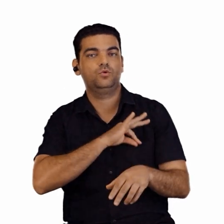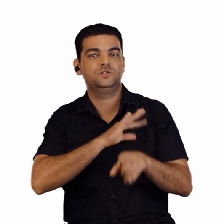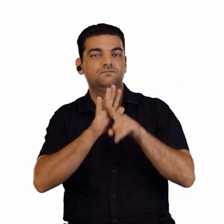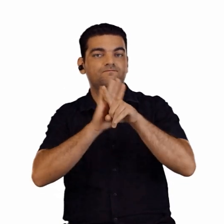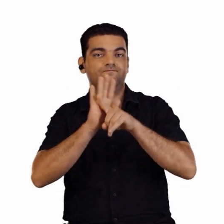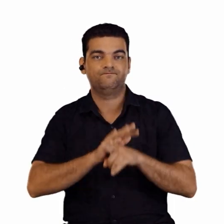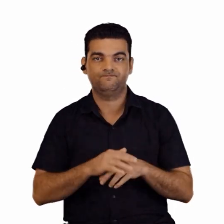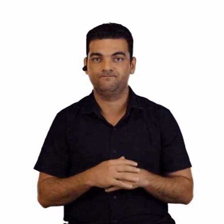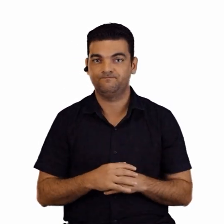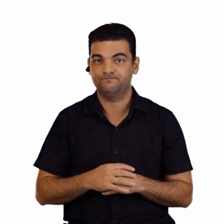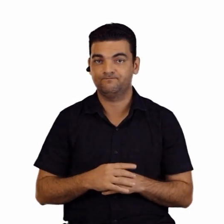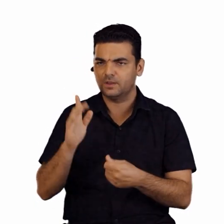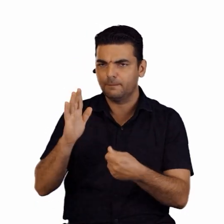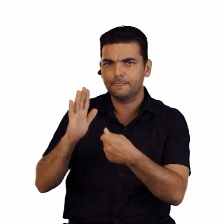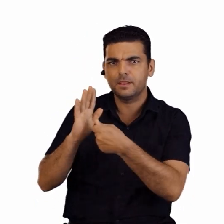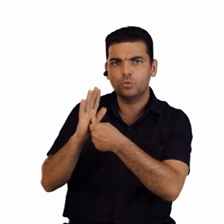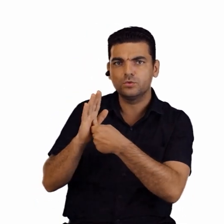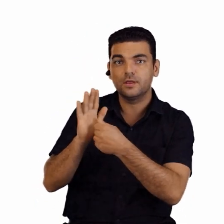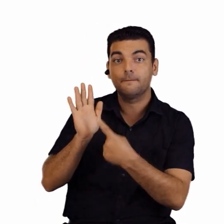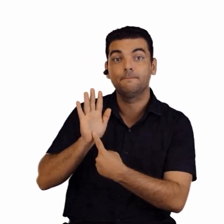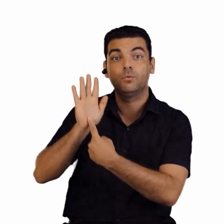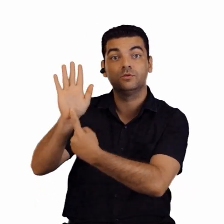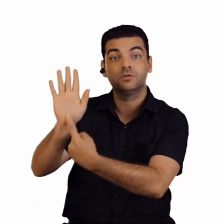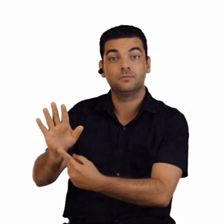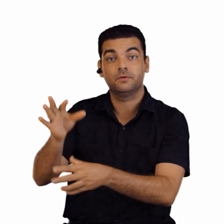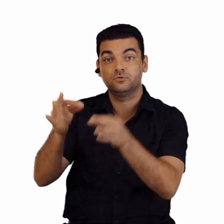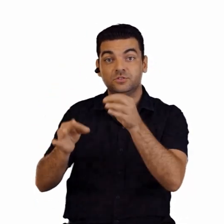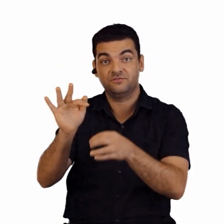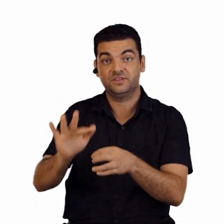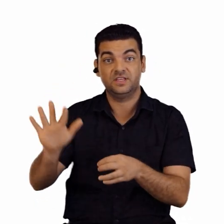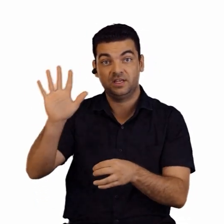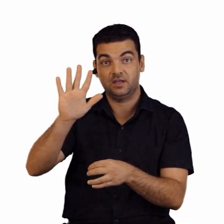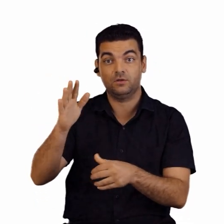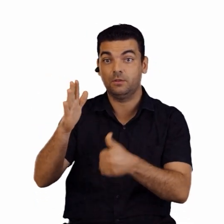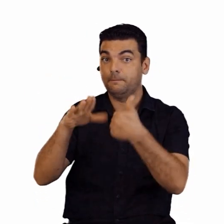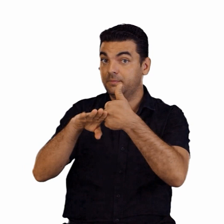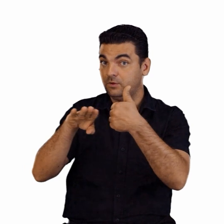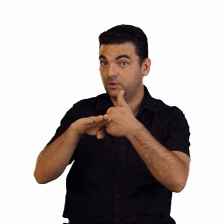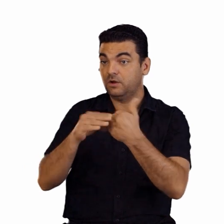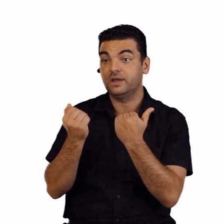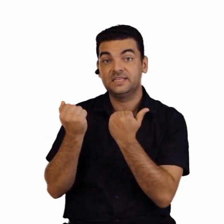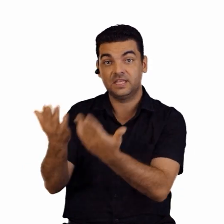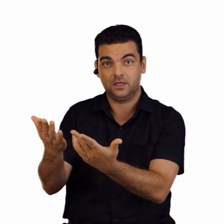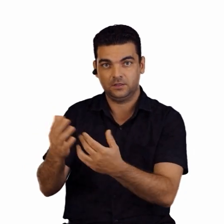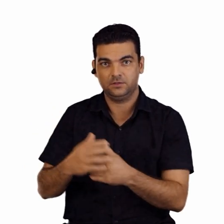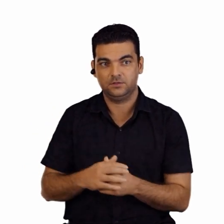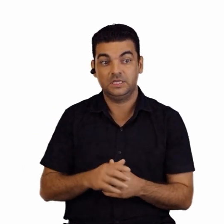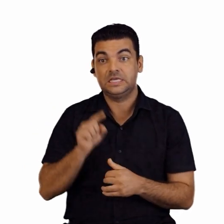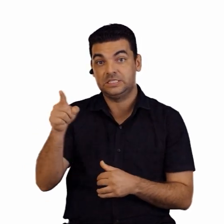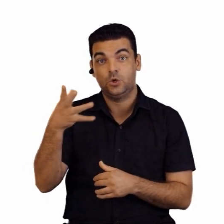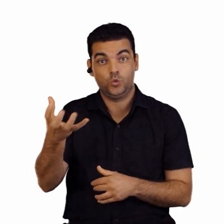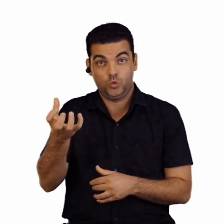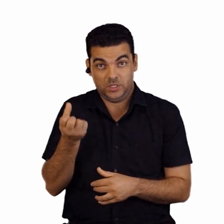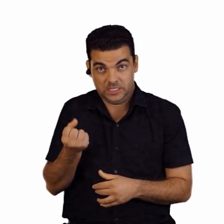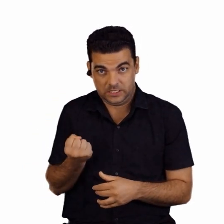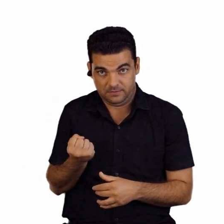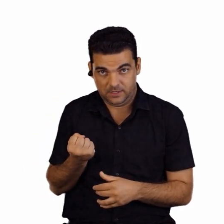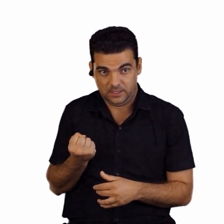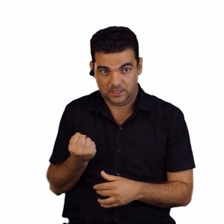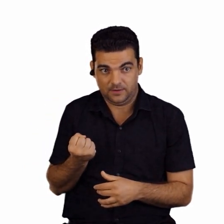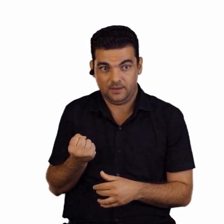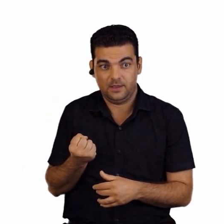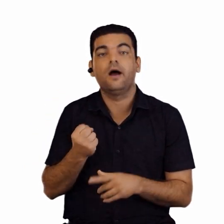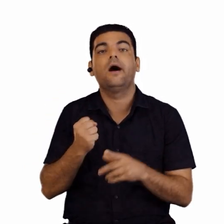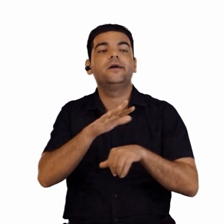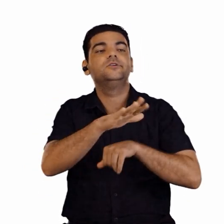inquérito policial. Essa denúncia é apresentada para a Justiça Federal de primeiro grau. Se o juiz receber